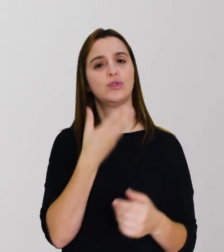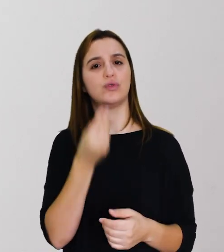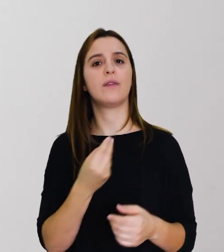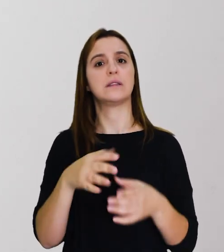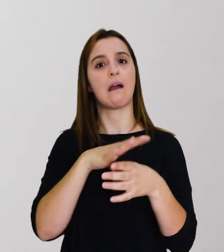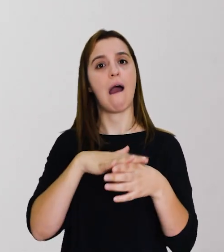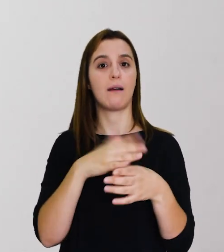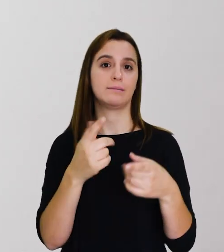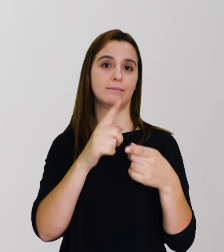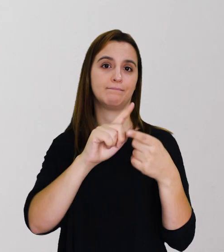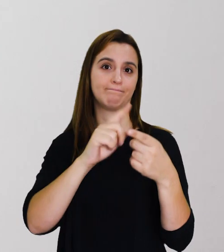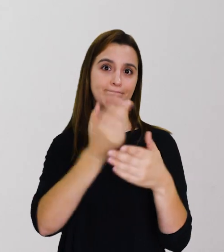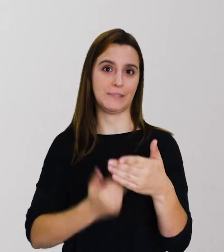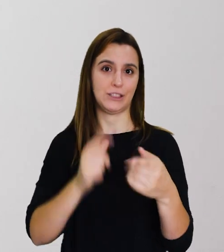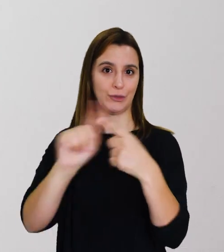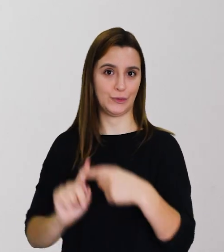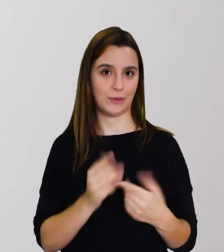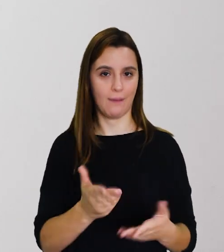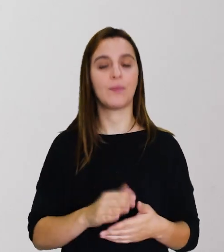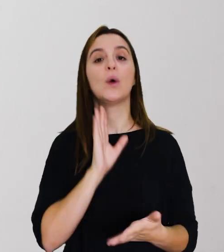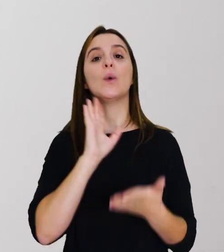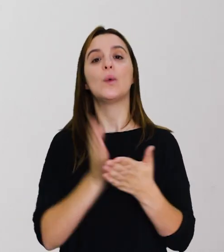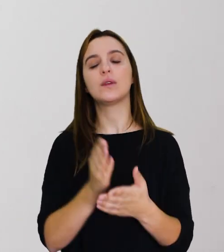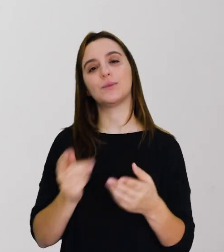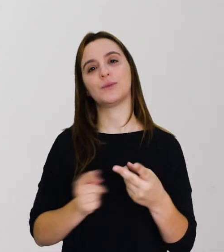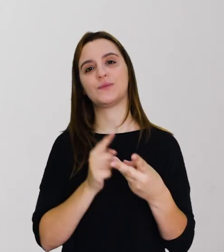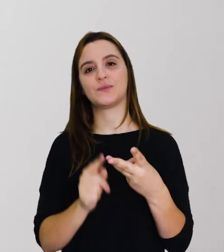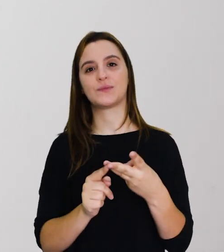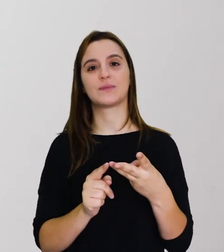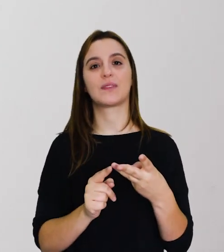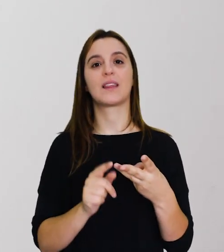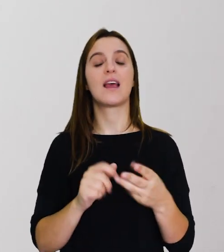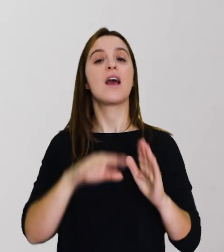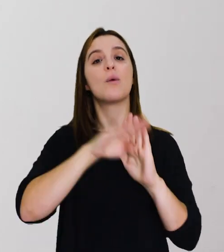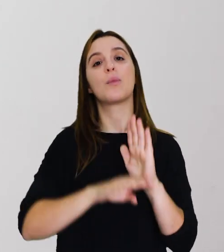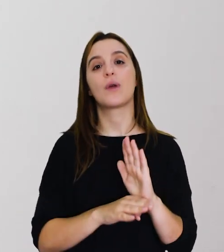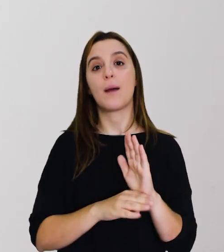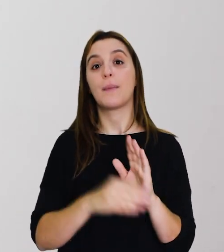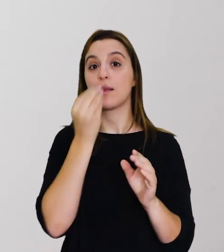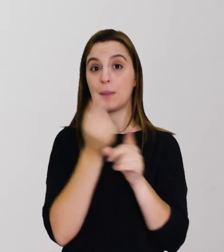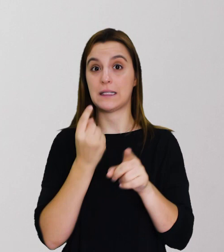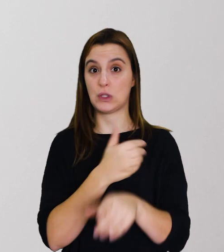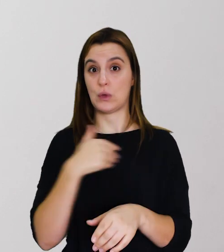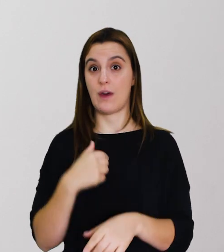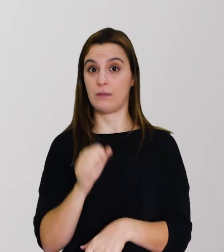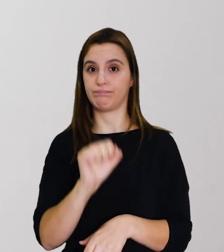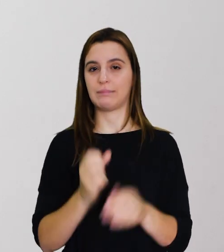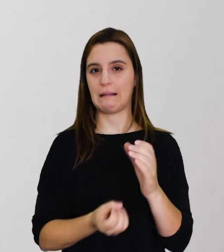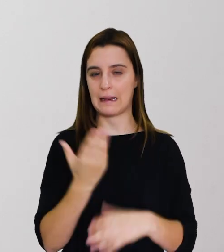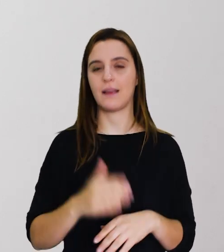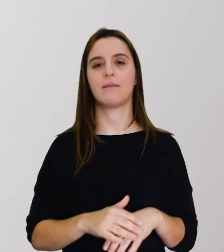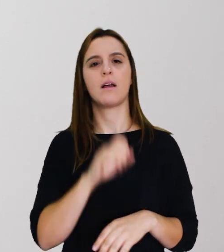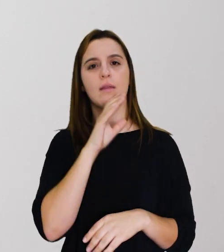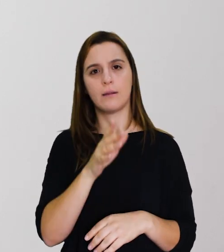áreas artísticas. Por último, a terceira proposta é a criação de um programa de alimentação saudável, com